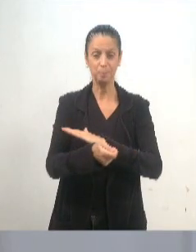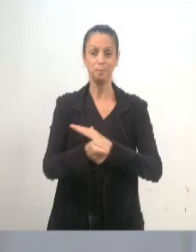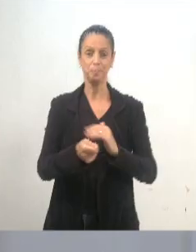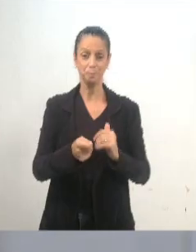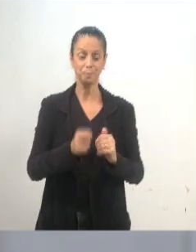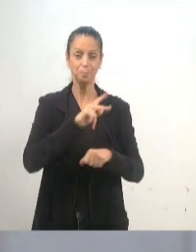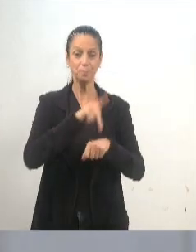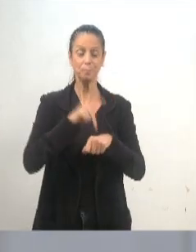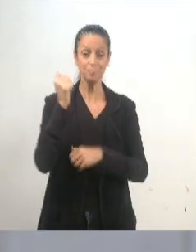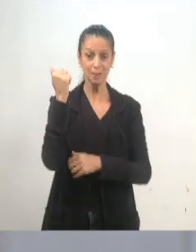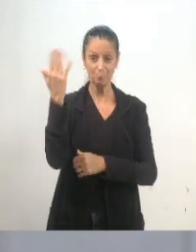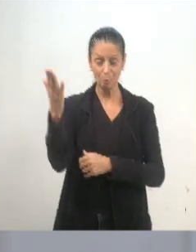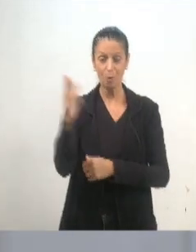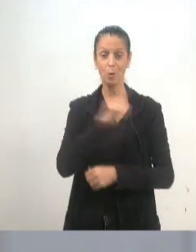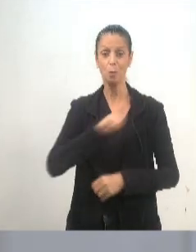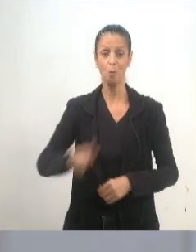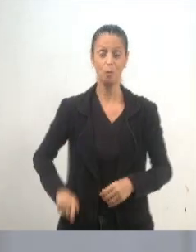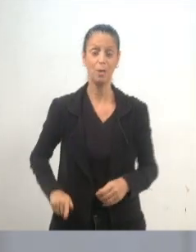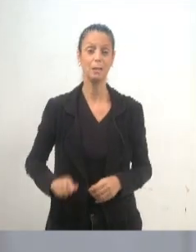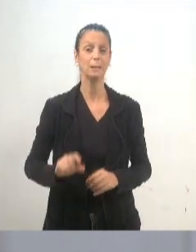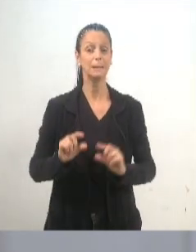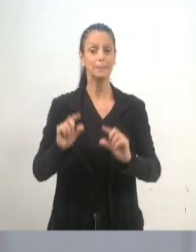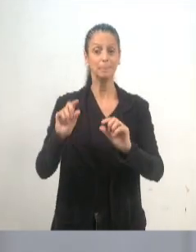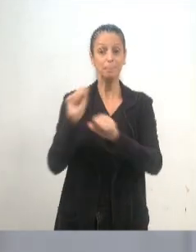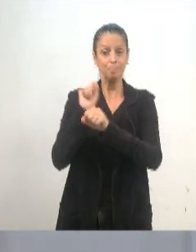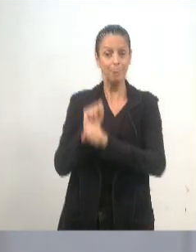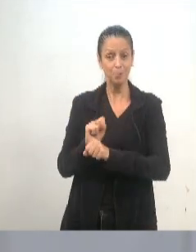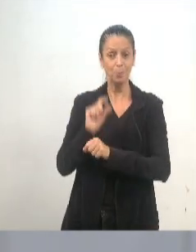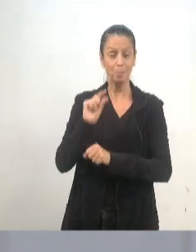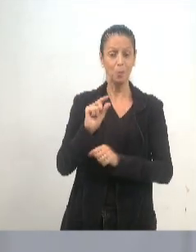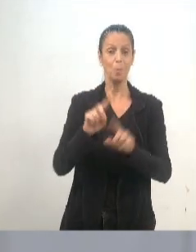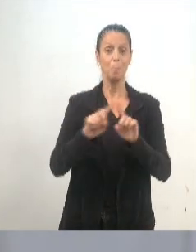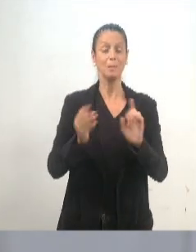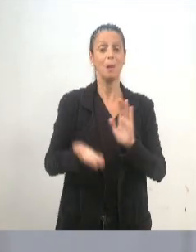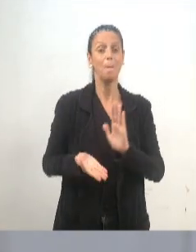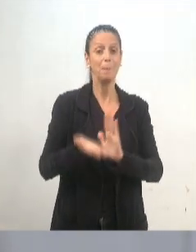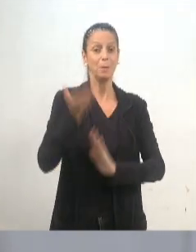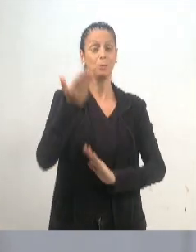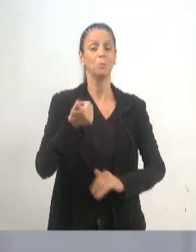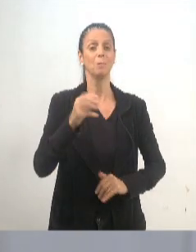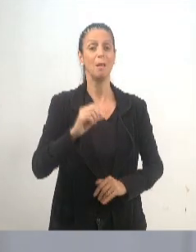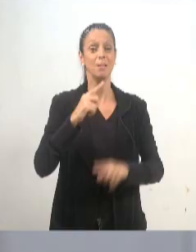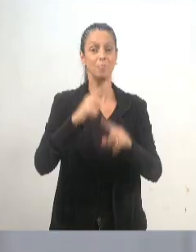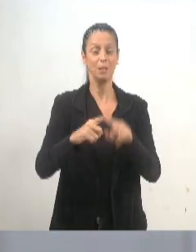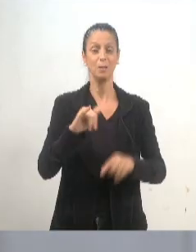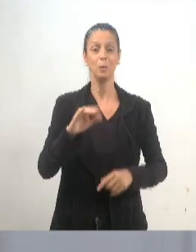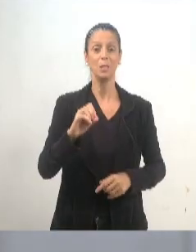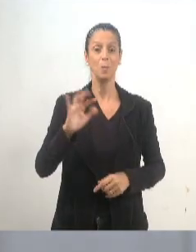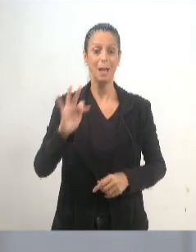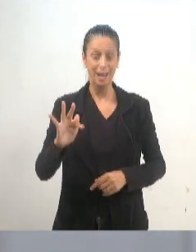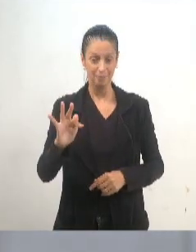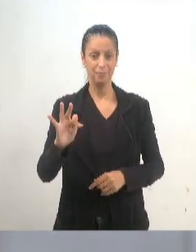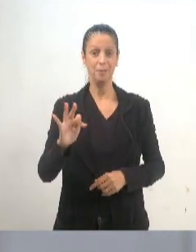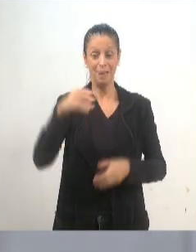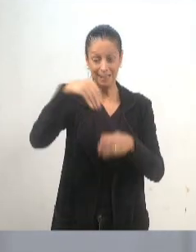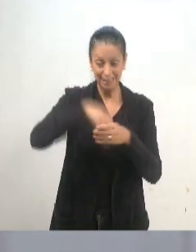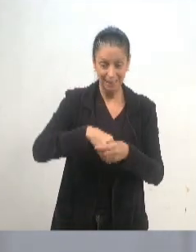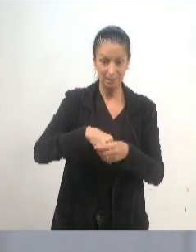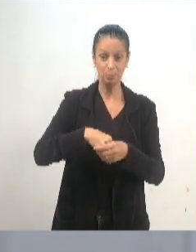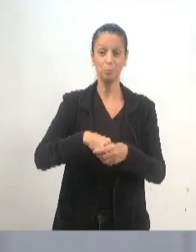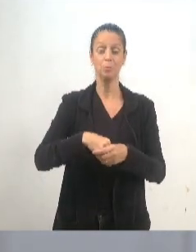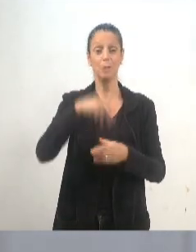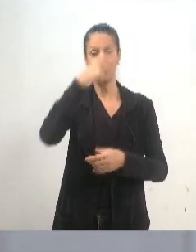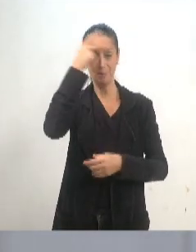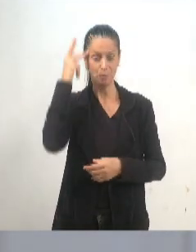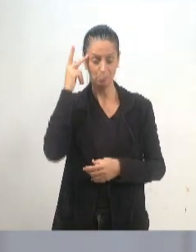do país, o governo recuou, mas o aumento de até 10 vezes na alíquota do IOF para transações aqui, para o cidadão